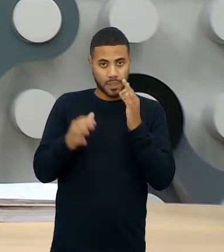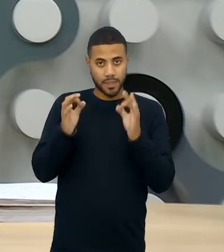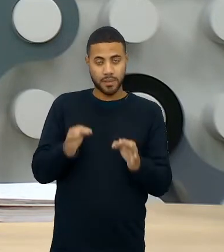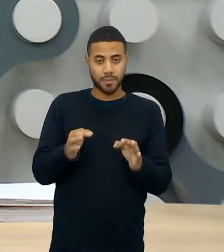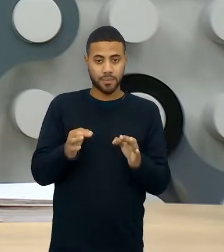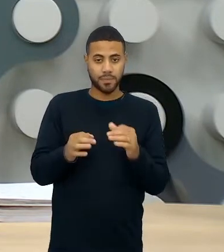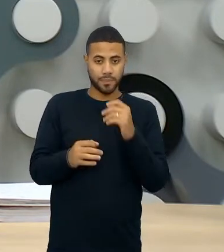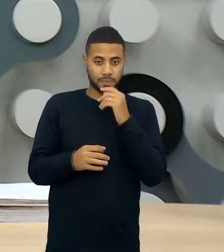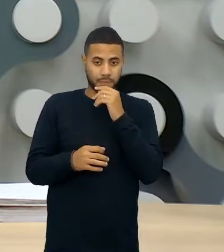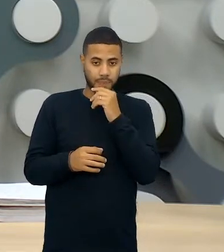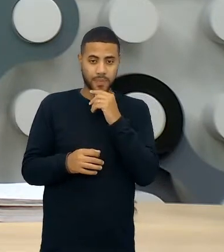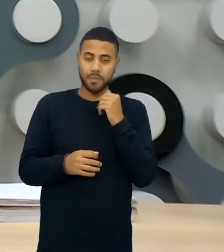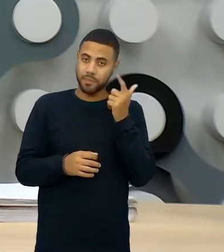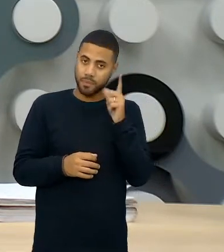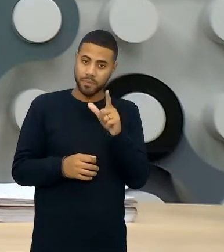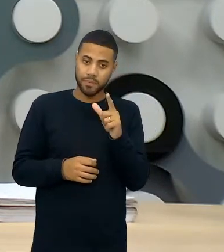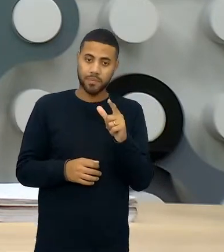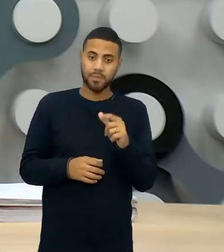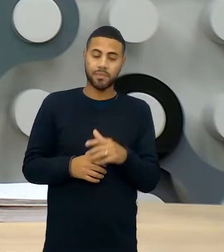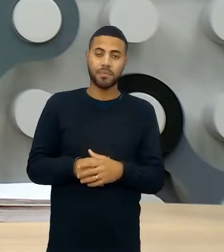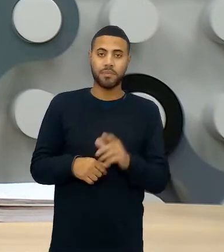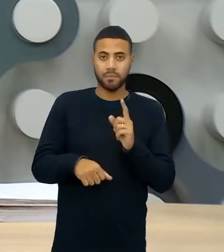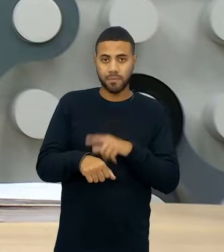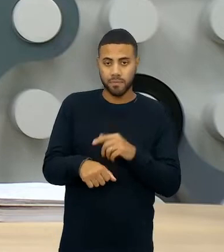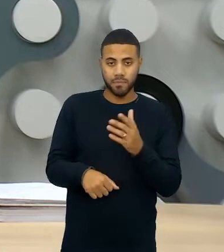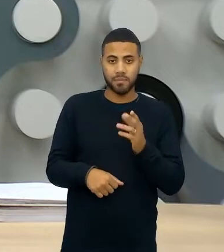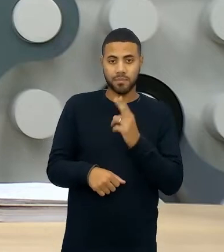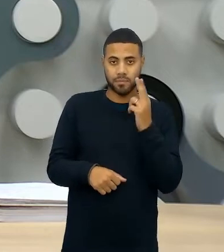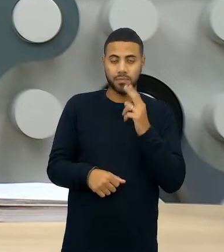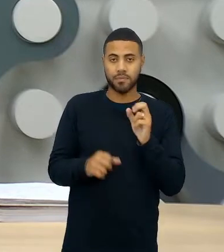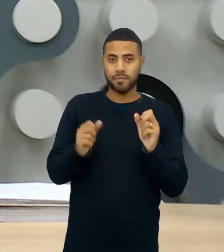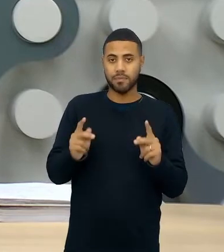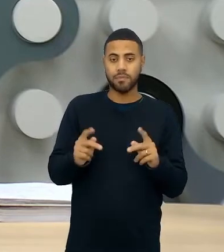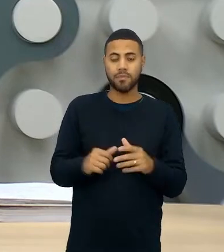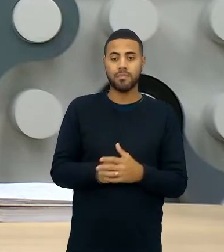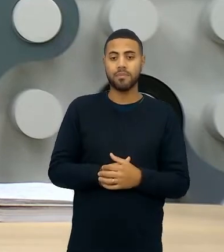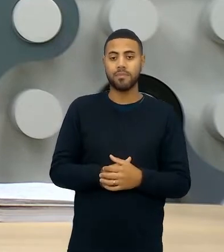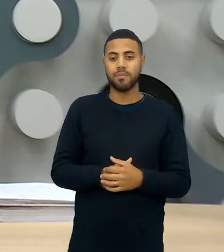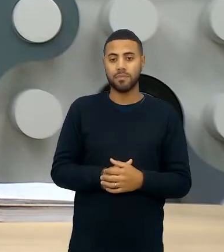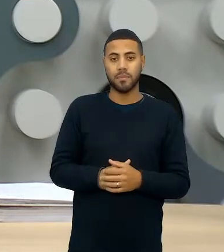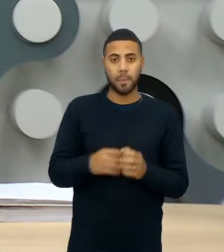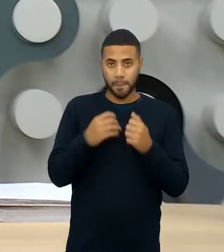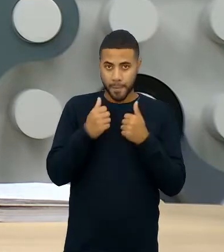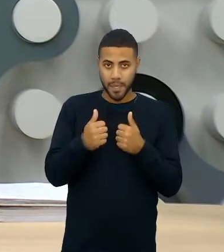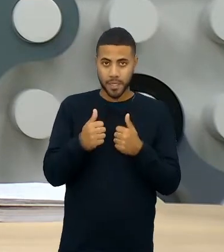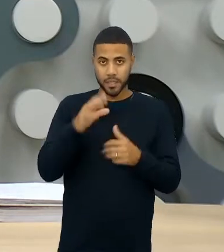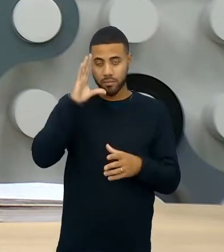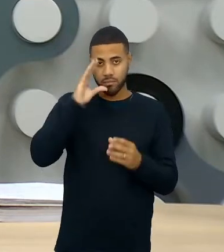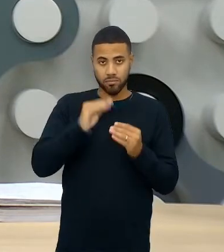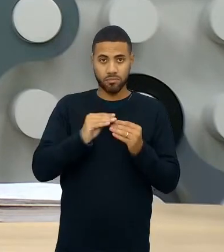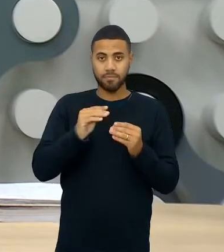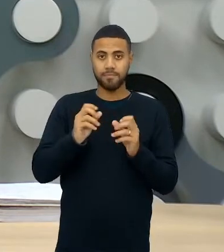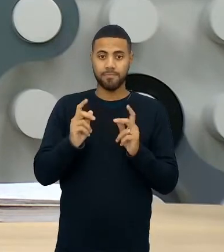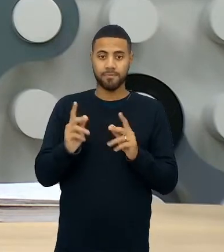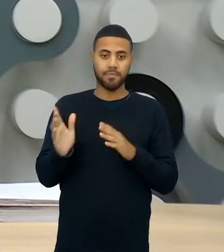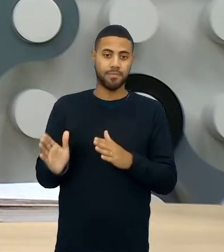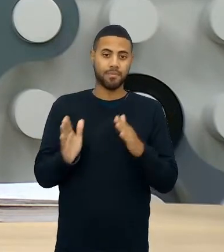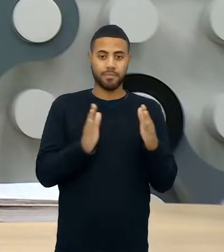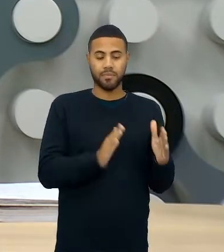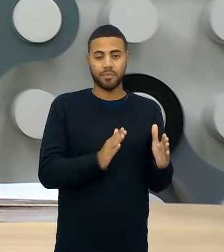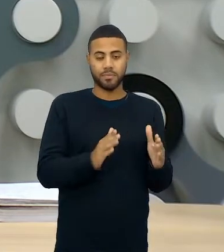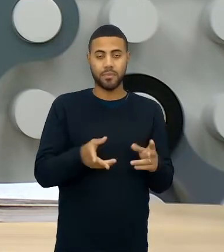do que vai suprir a nossa necessidade naquele momento, ok? Tudo bem até aqui?